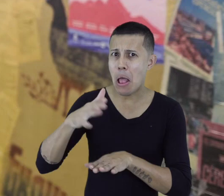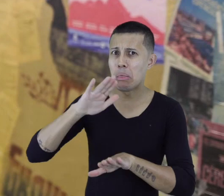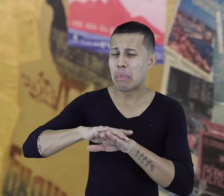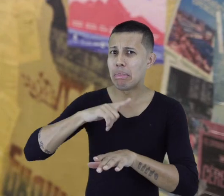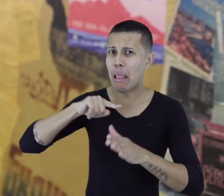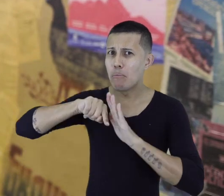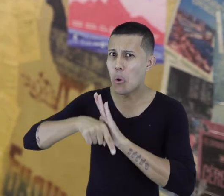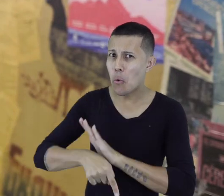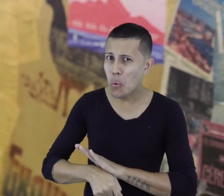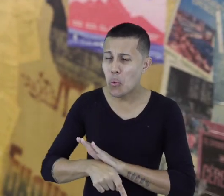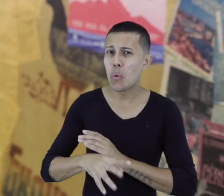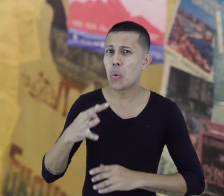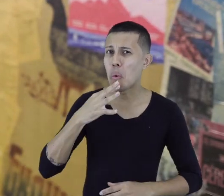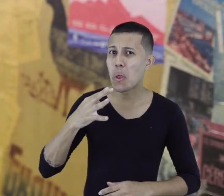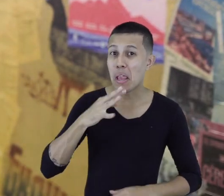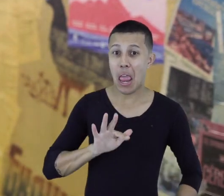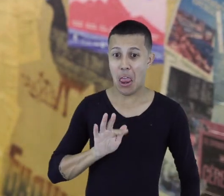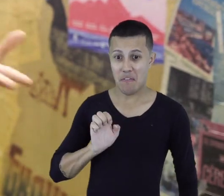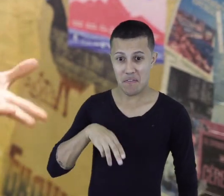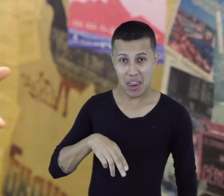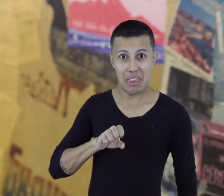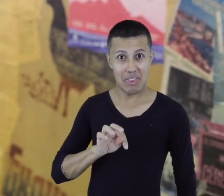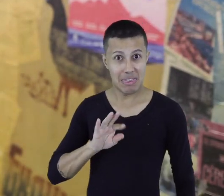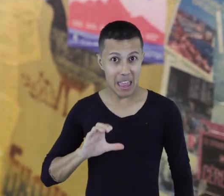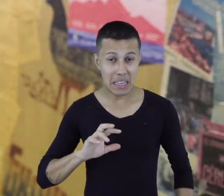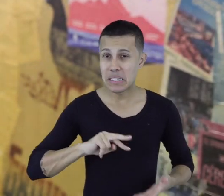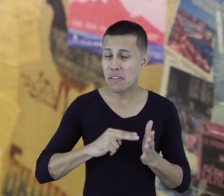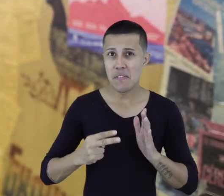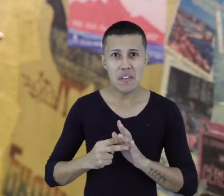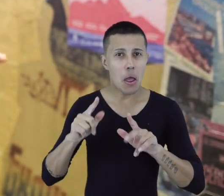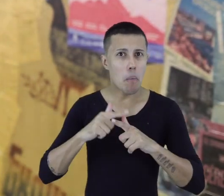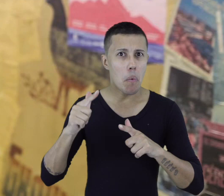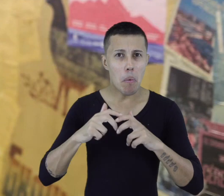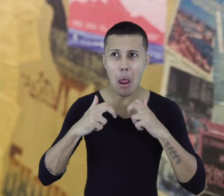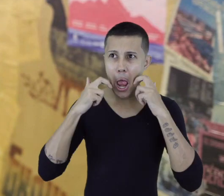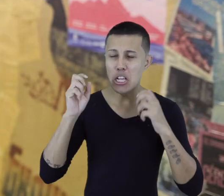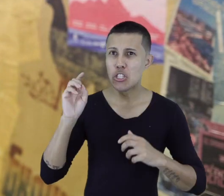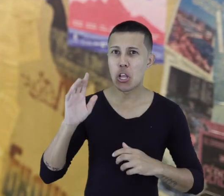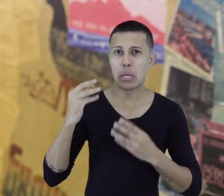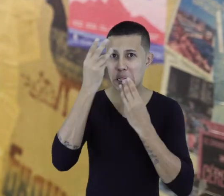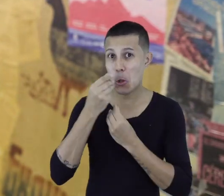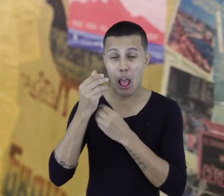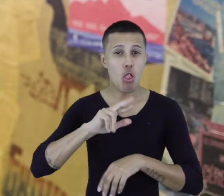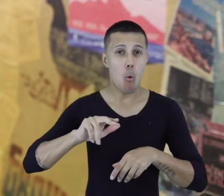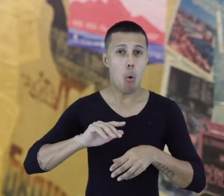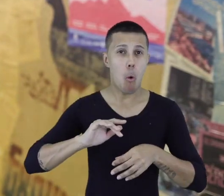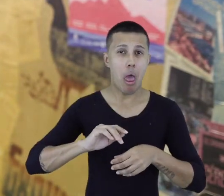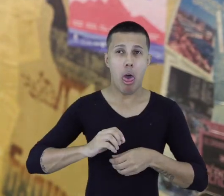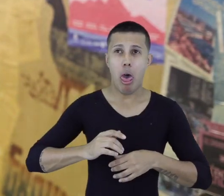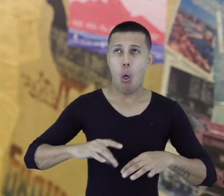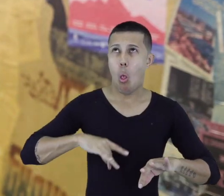das femtechs. Quando eu falo em tabu em torno da sexualidade, eu nem estou falando só de orgasmo, não. O que, aliás,